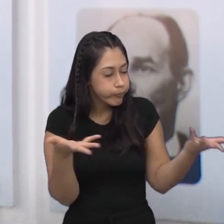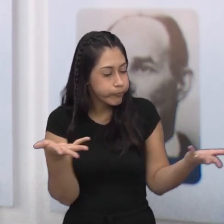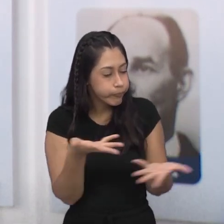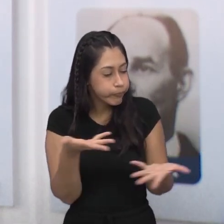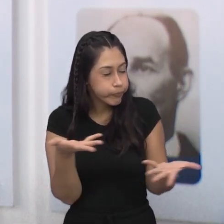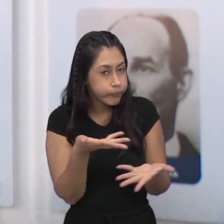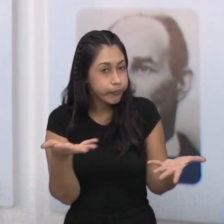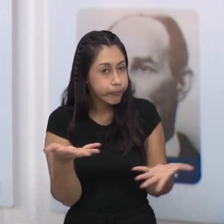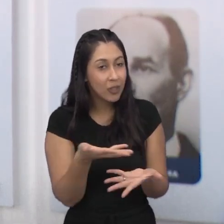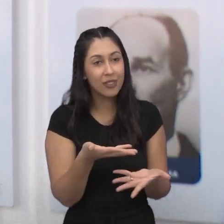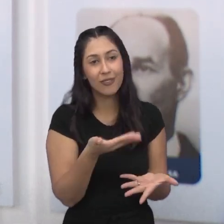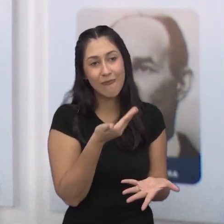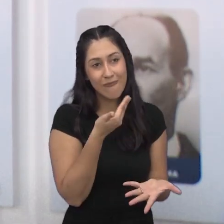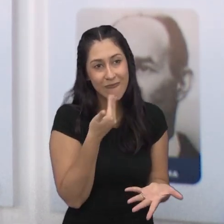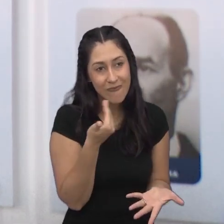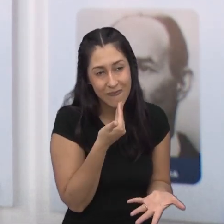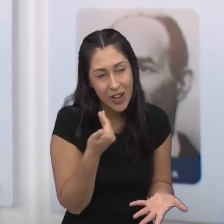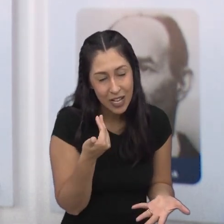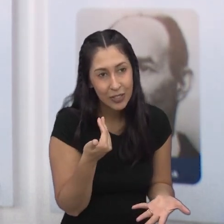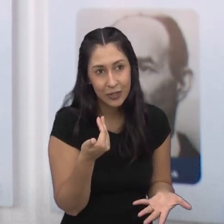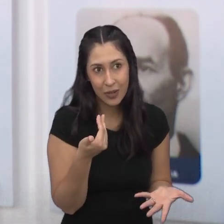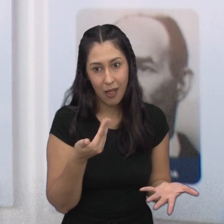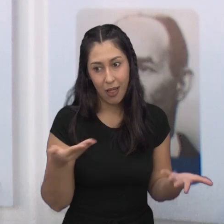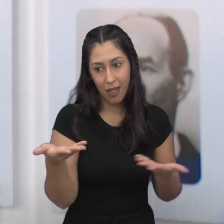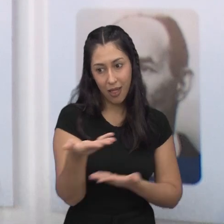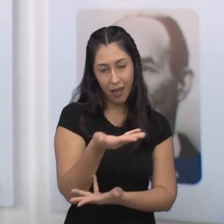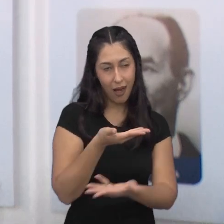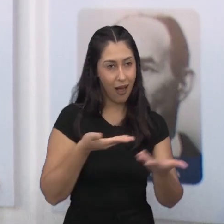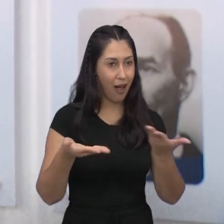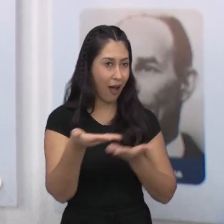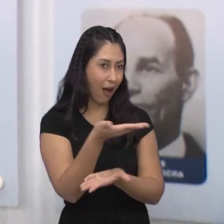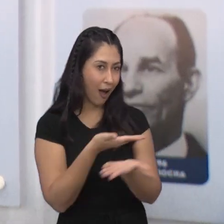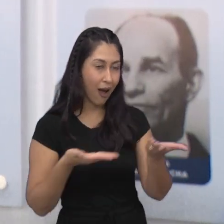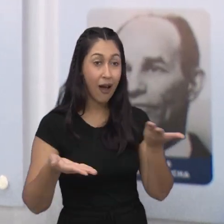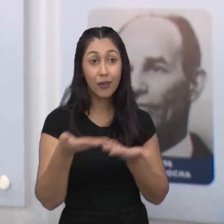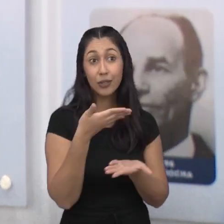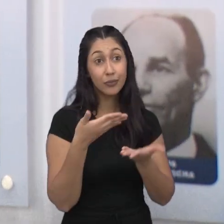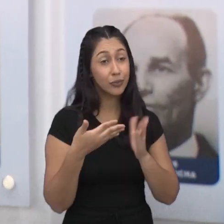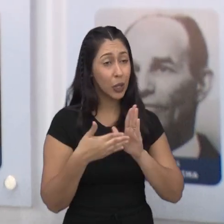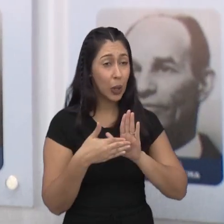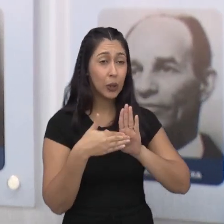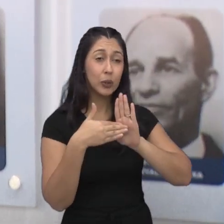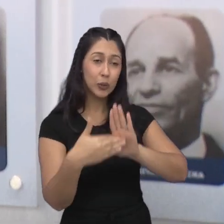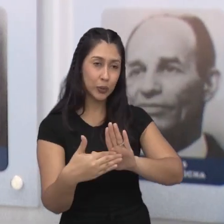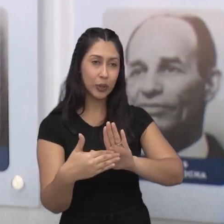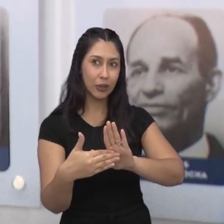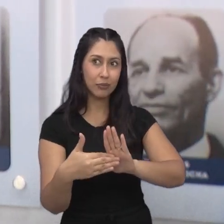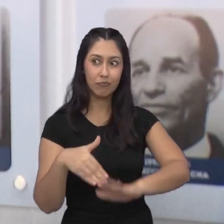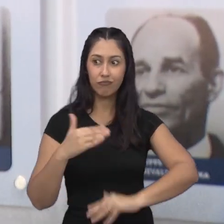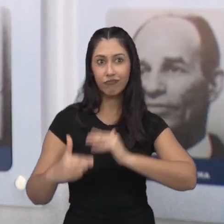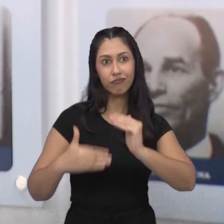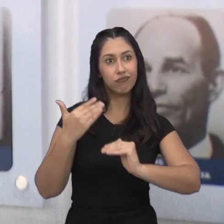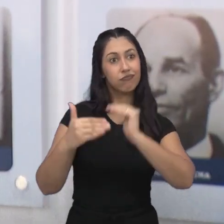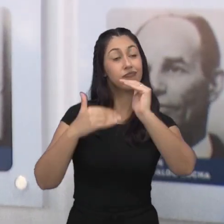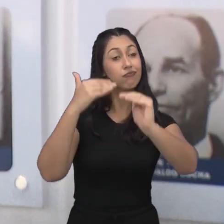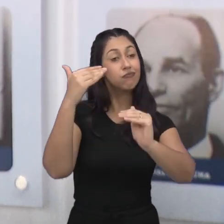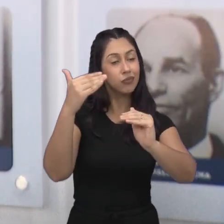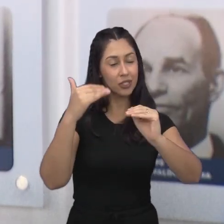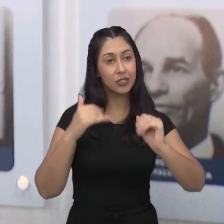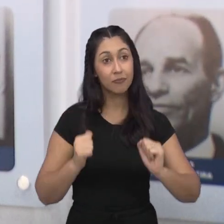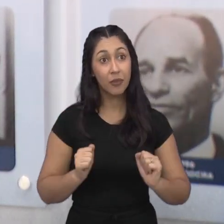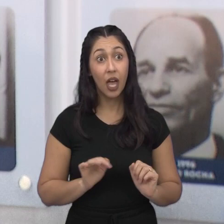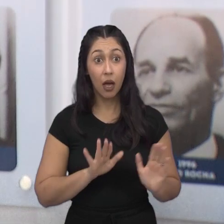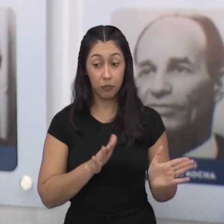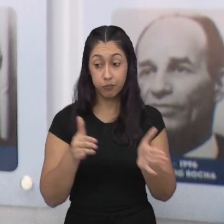alguma, facilita essa relação que pode contribuir muito para o nosso país. E na pegada